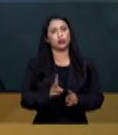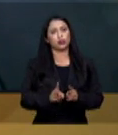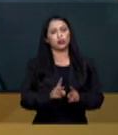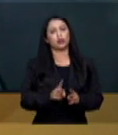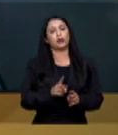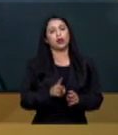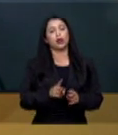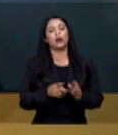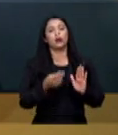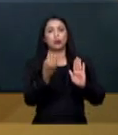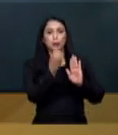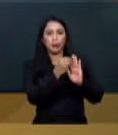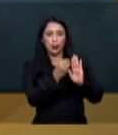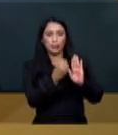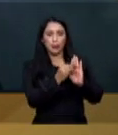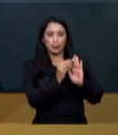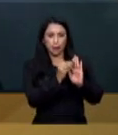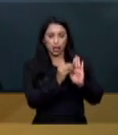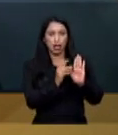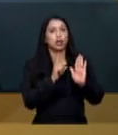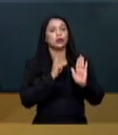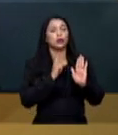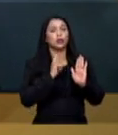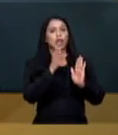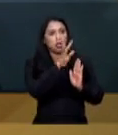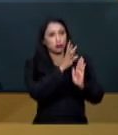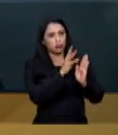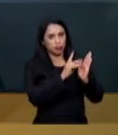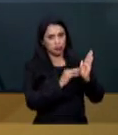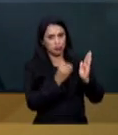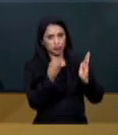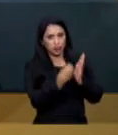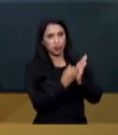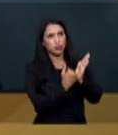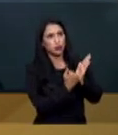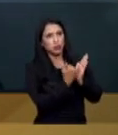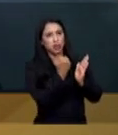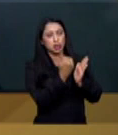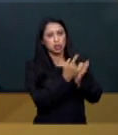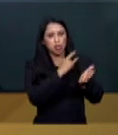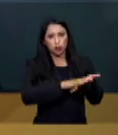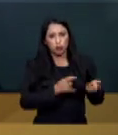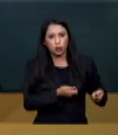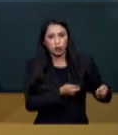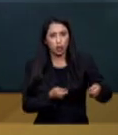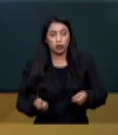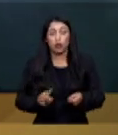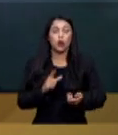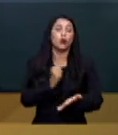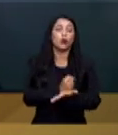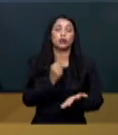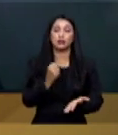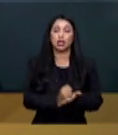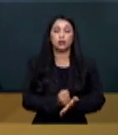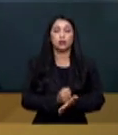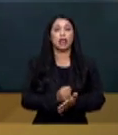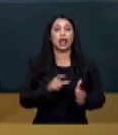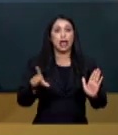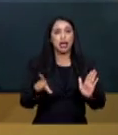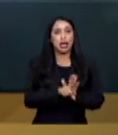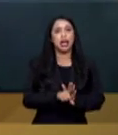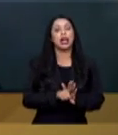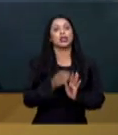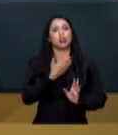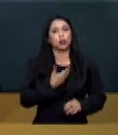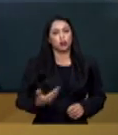de constitucionalidade, sustentando que não é possível que existam contratos, que a lei estadual